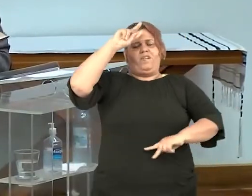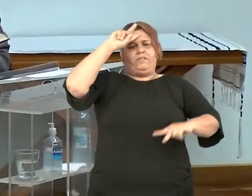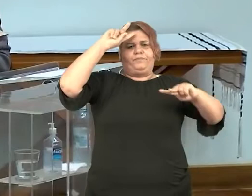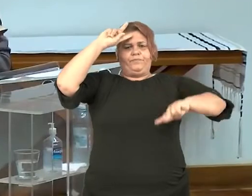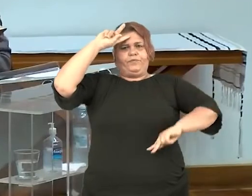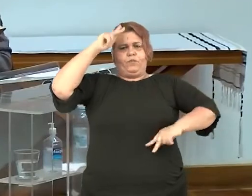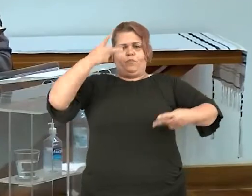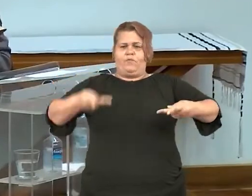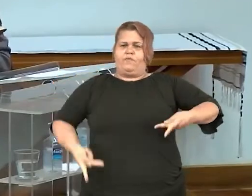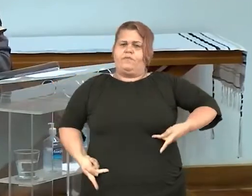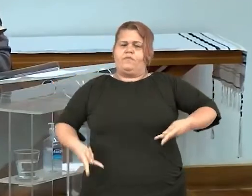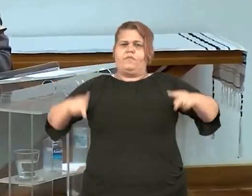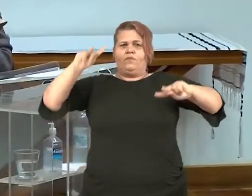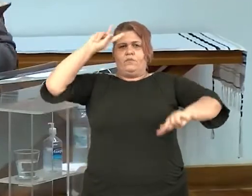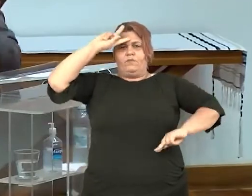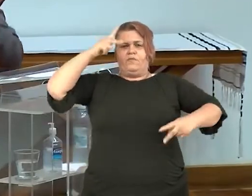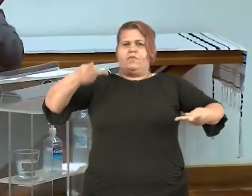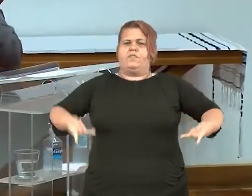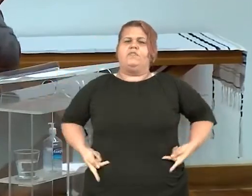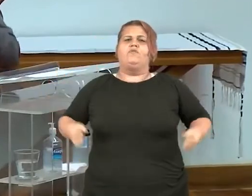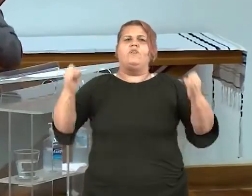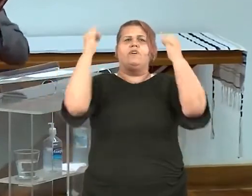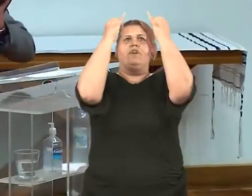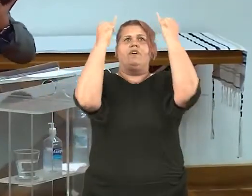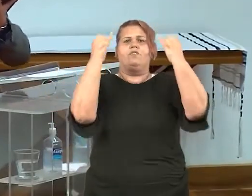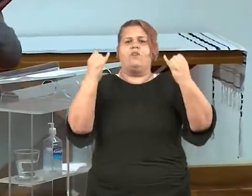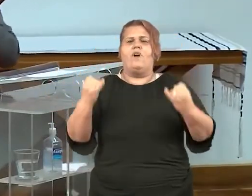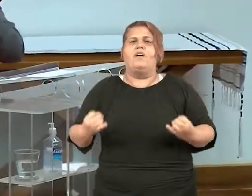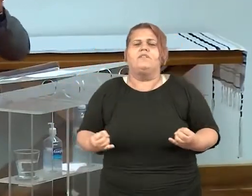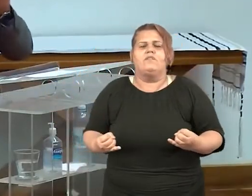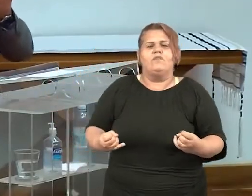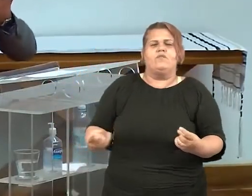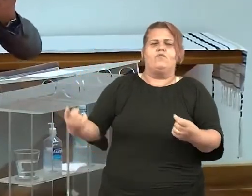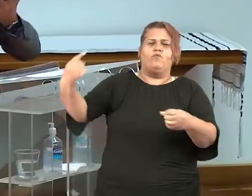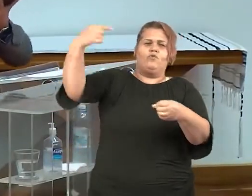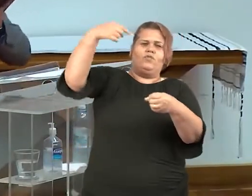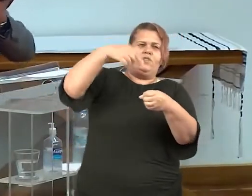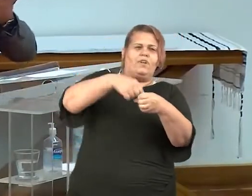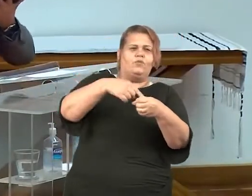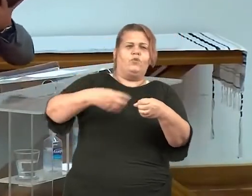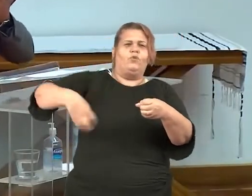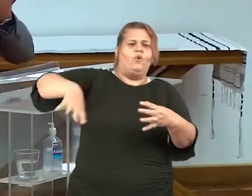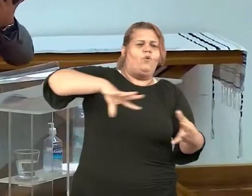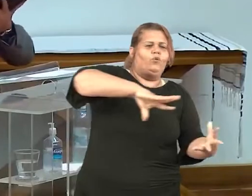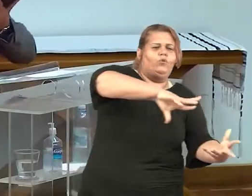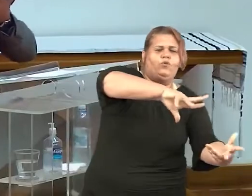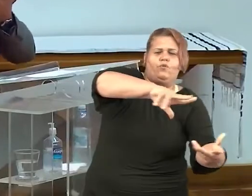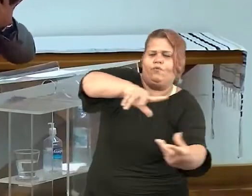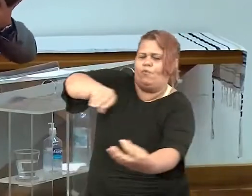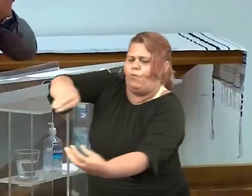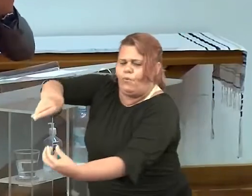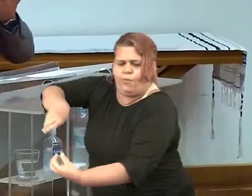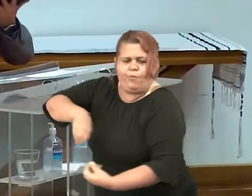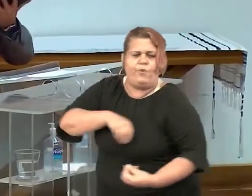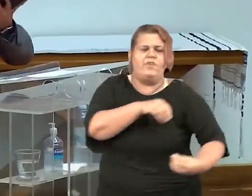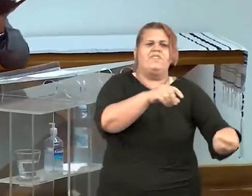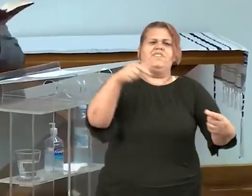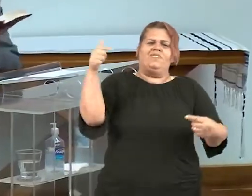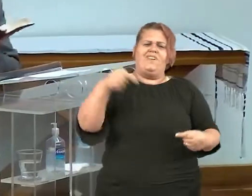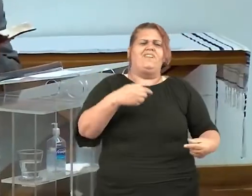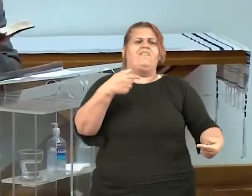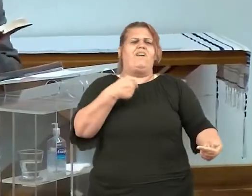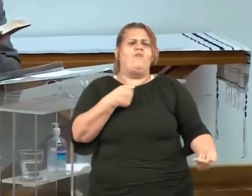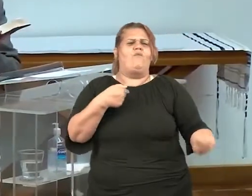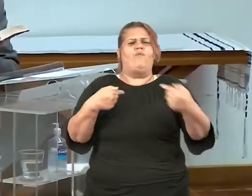antropocentrismo idolátrico, onde o homem se vê no centro do universo e tudo gira em torno dele, por ele e para ele,